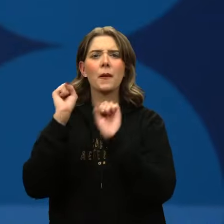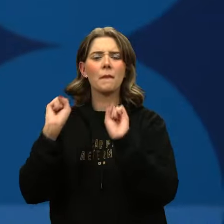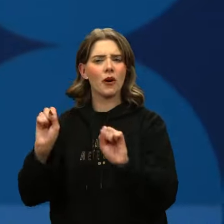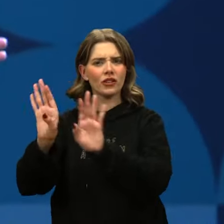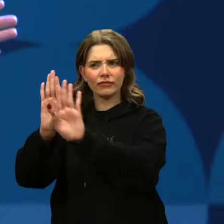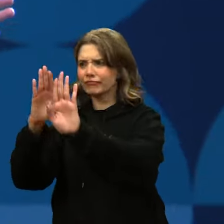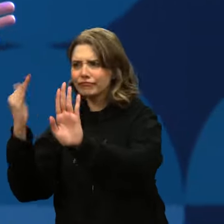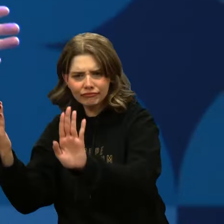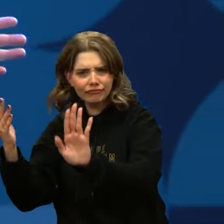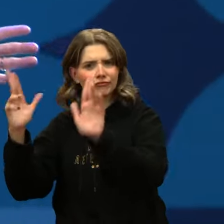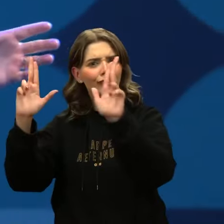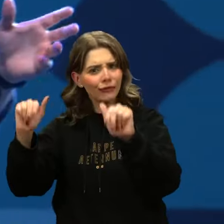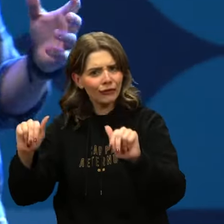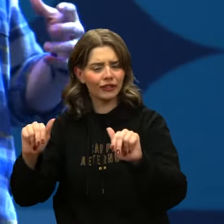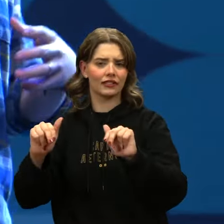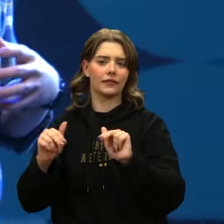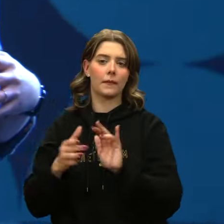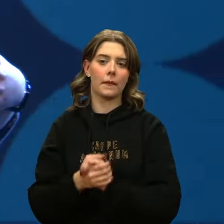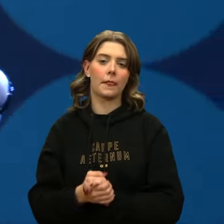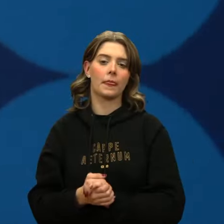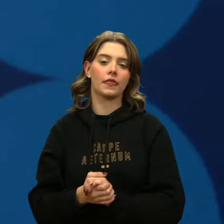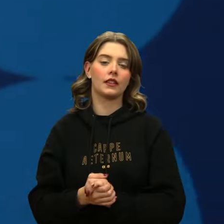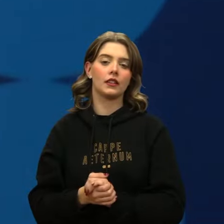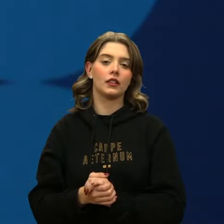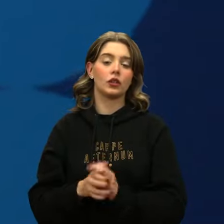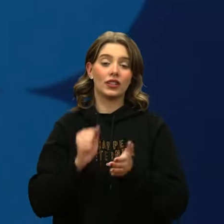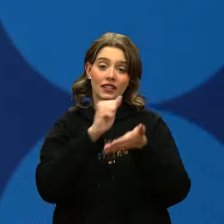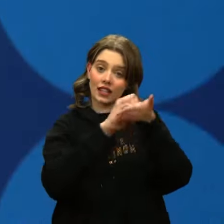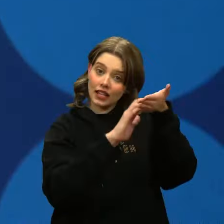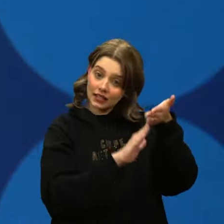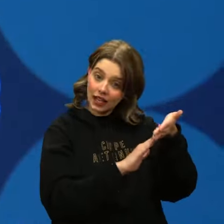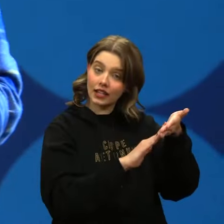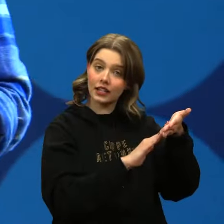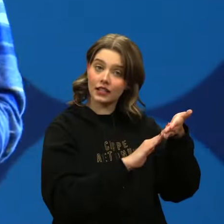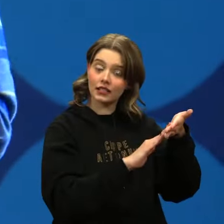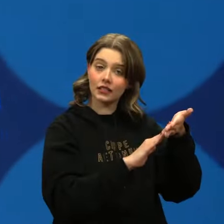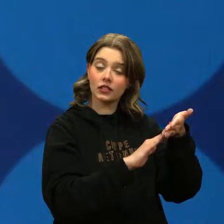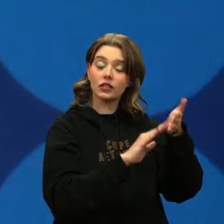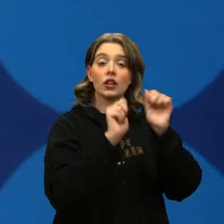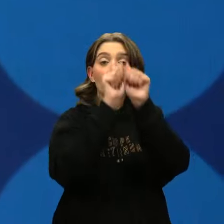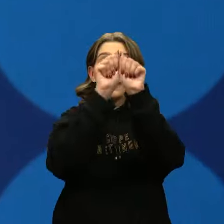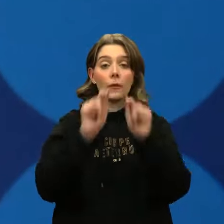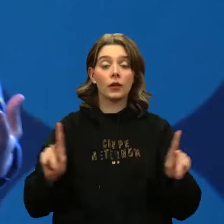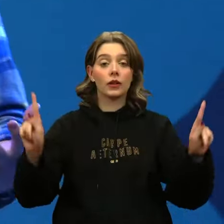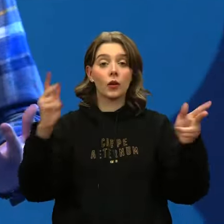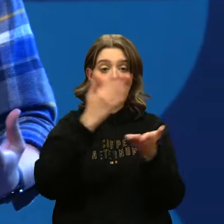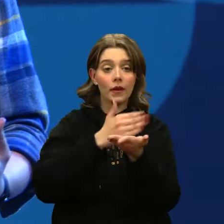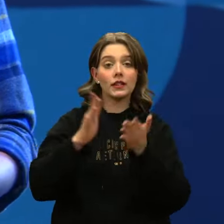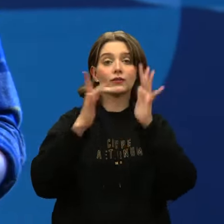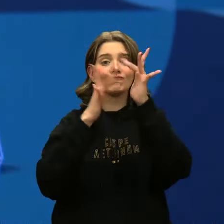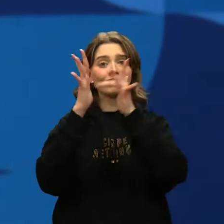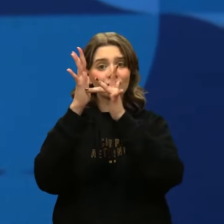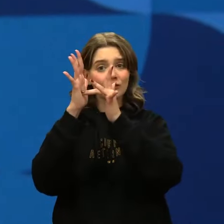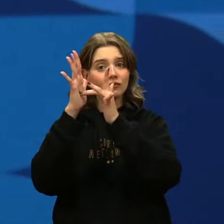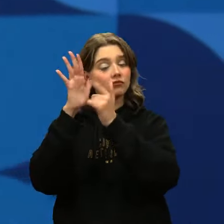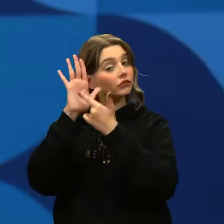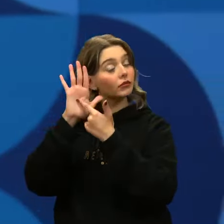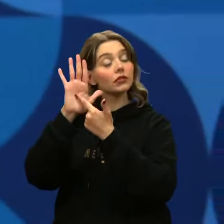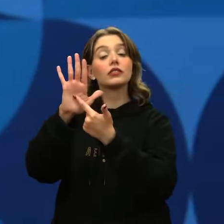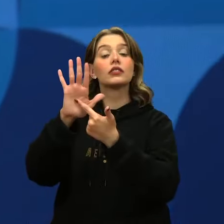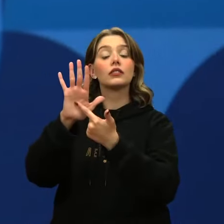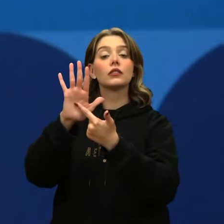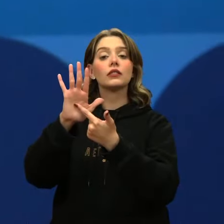Todas as cartas do Apocalipse começam com Jesus se apresentando. E nesse contexto aqui, eu acho tremendo a